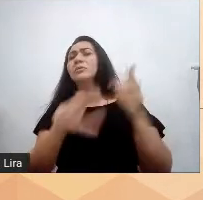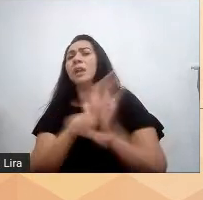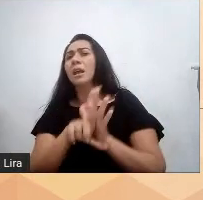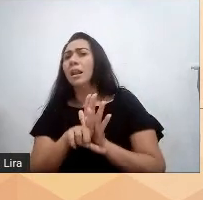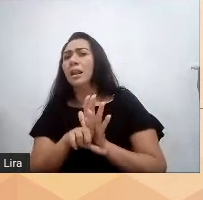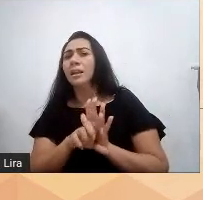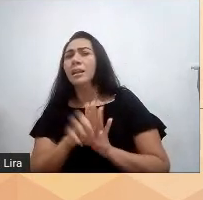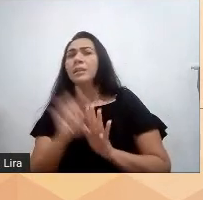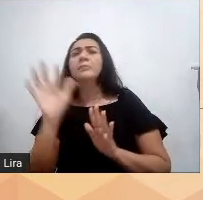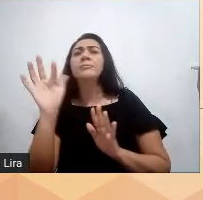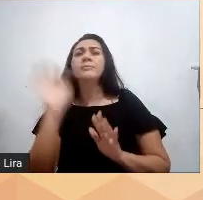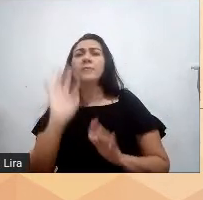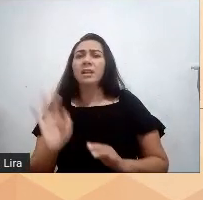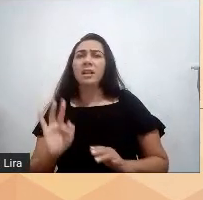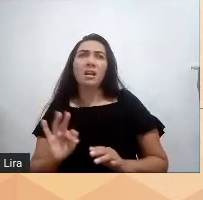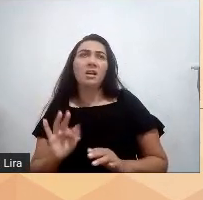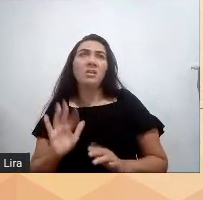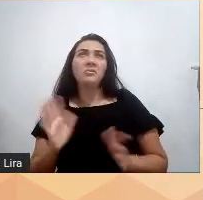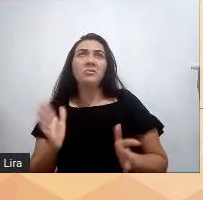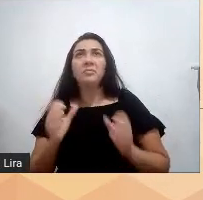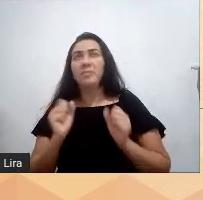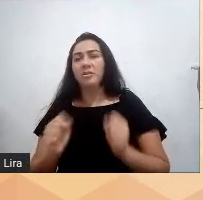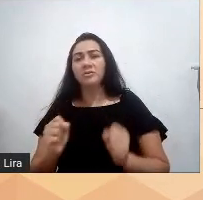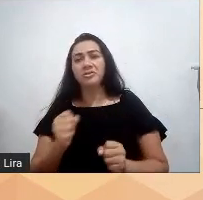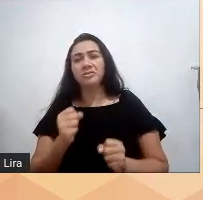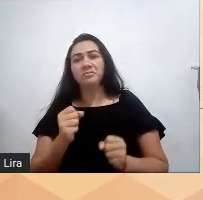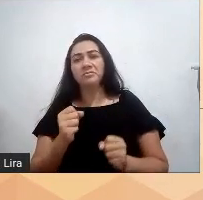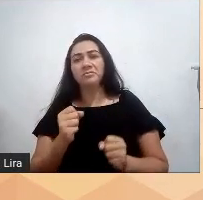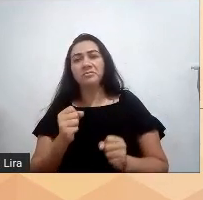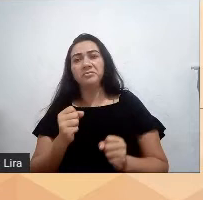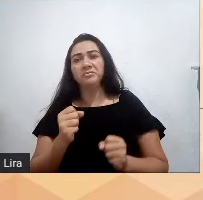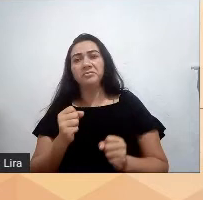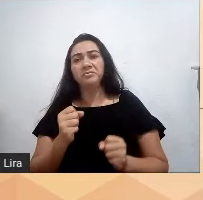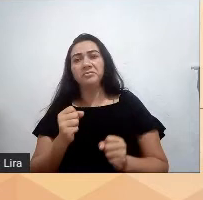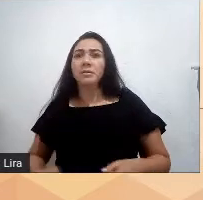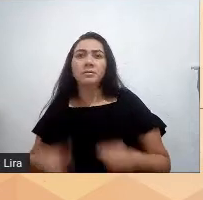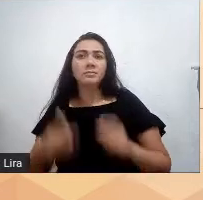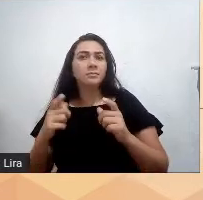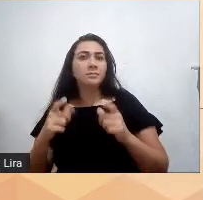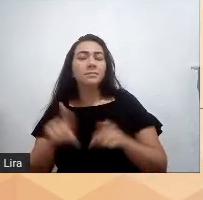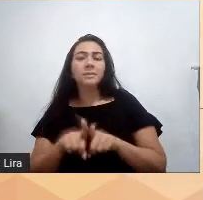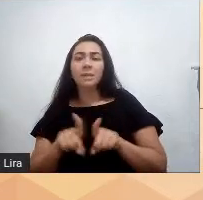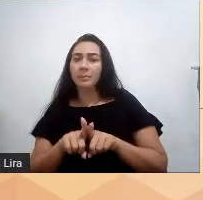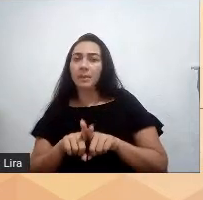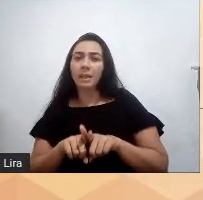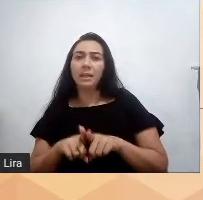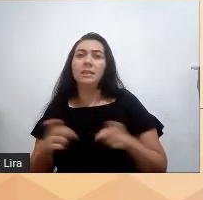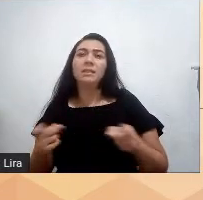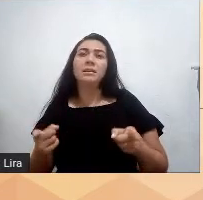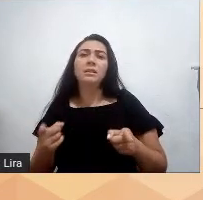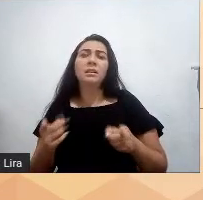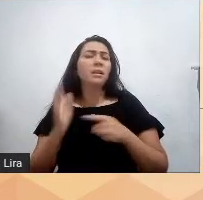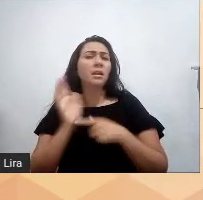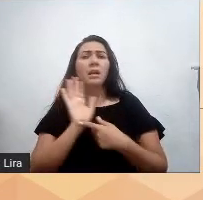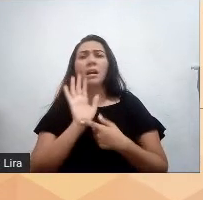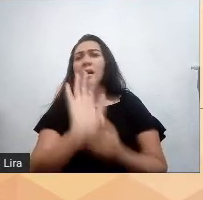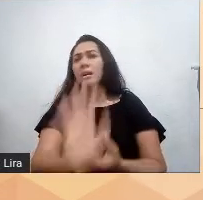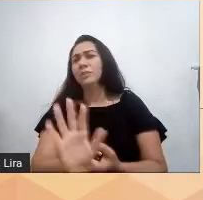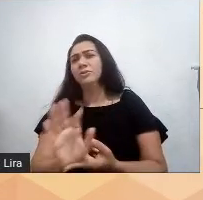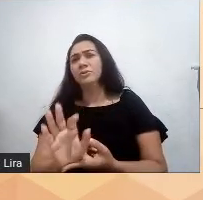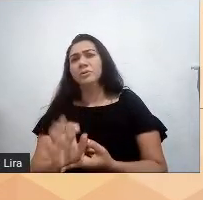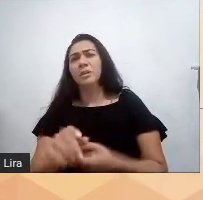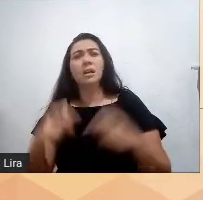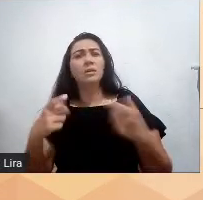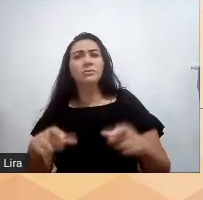municipal, estadual, enfim, nós temos mais de 300 leis de incentivo à cultura, sendo ela no âmbito municipal, estadual e